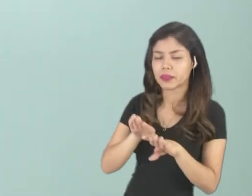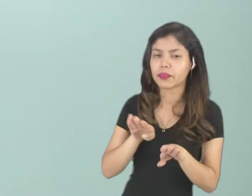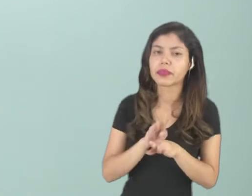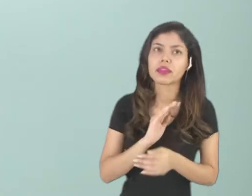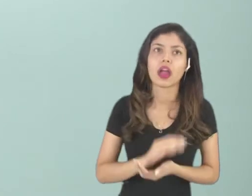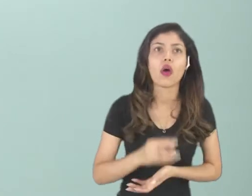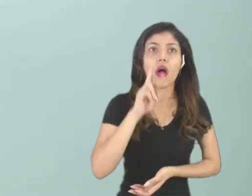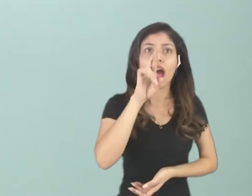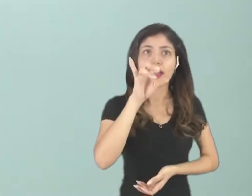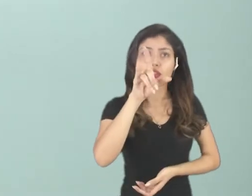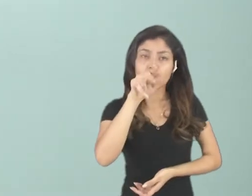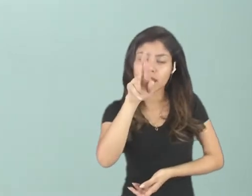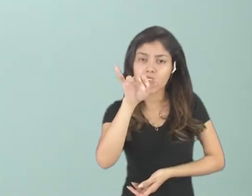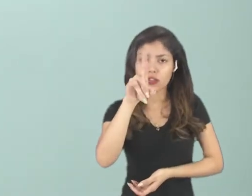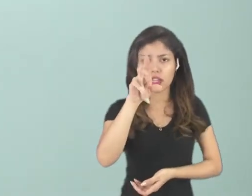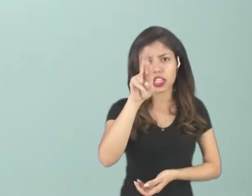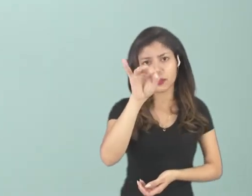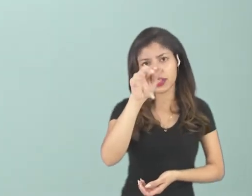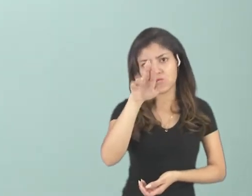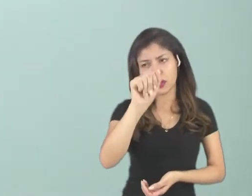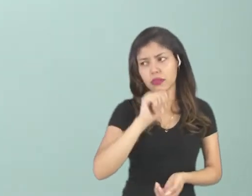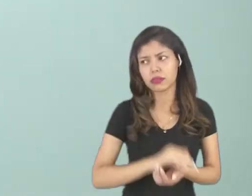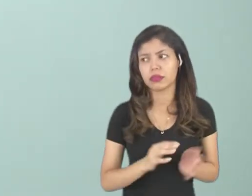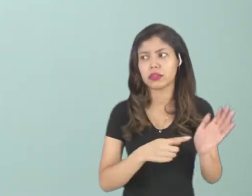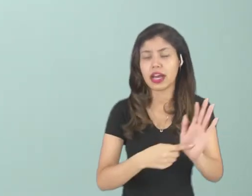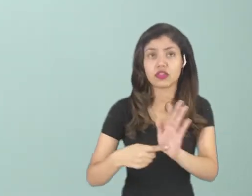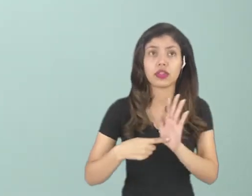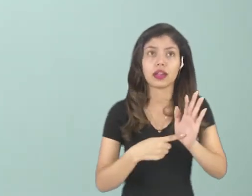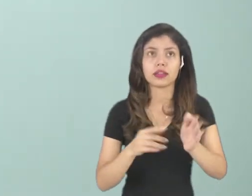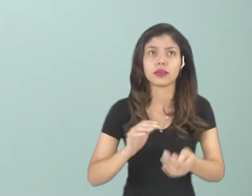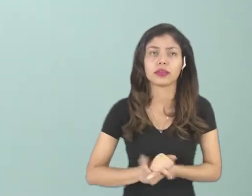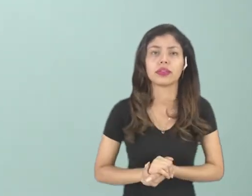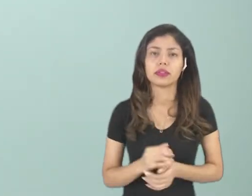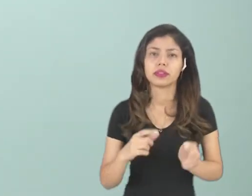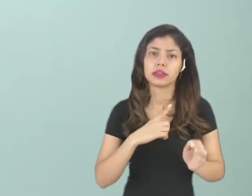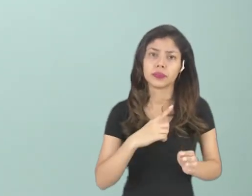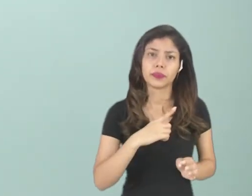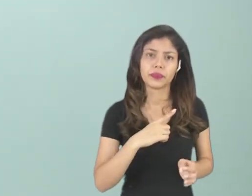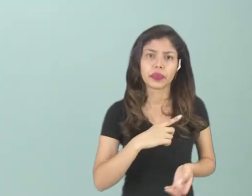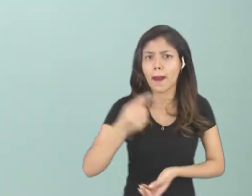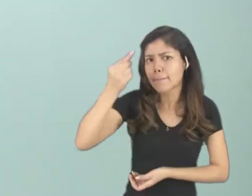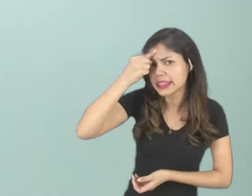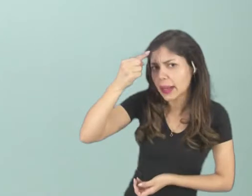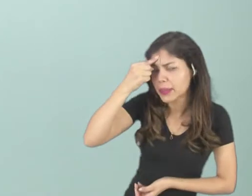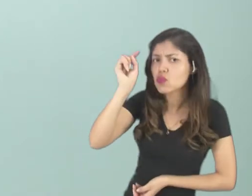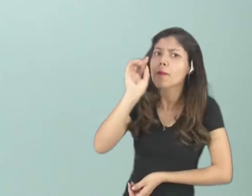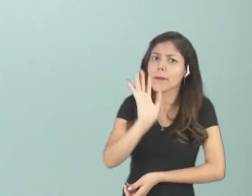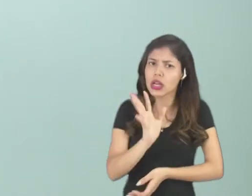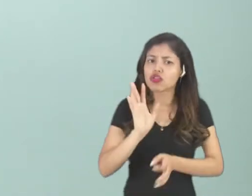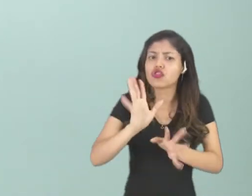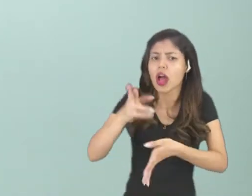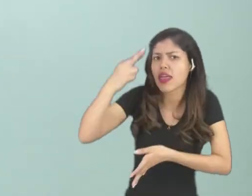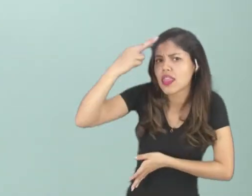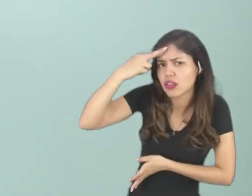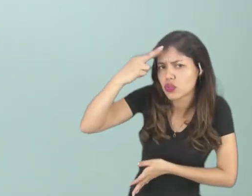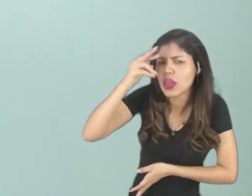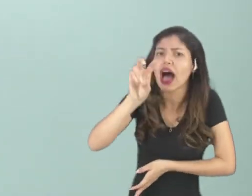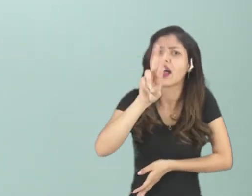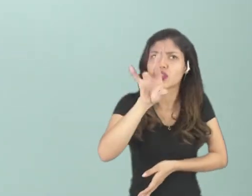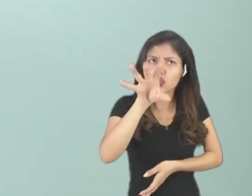O racionalismo faz parte dessa literatura, né, algo mais racional, né, mais ali no campo das